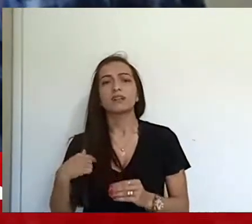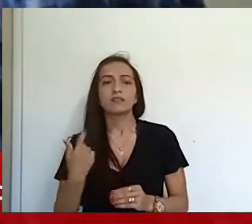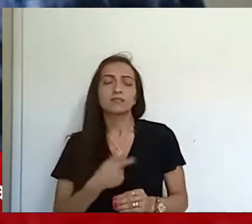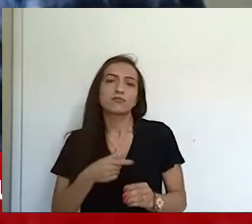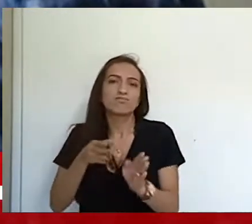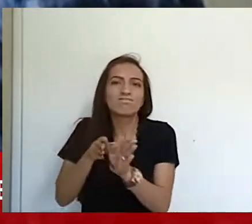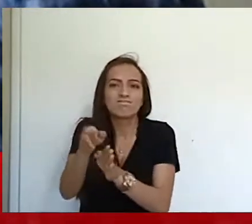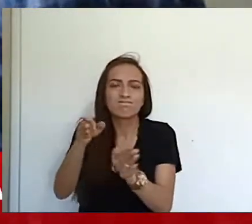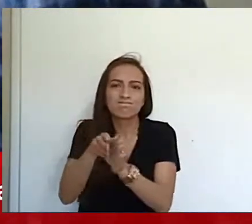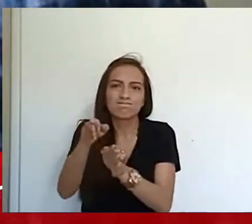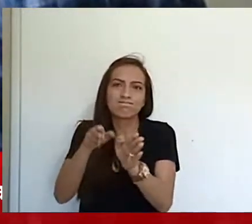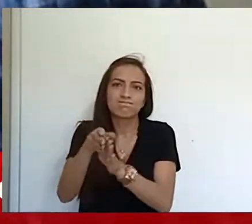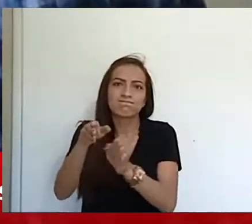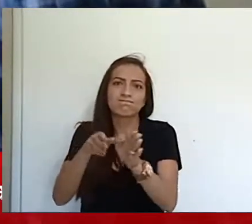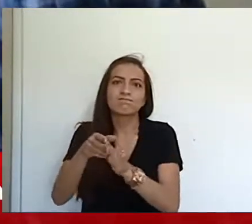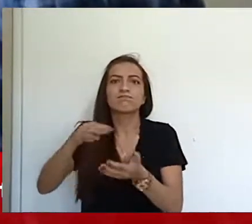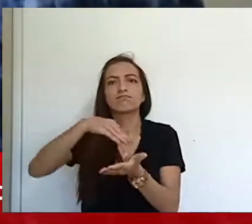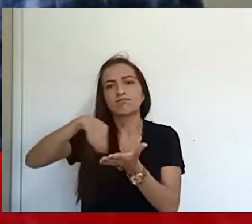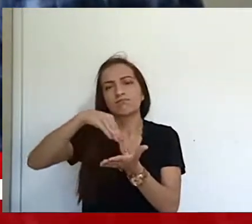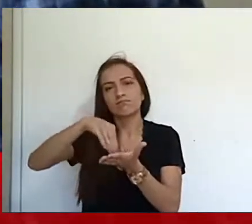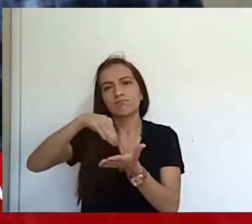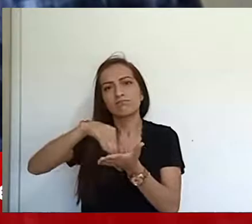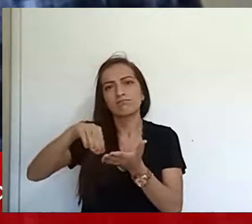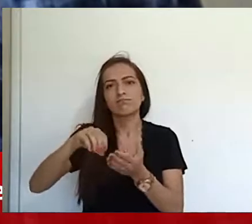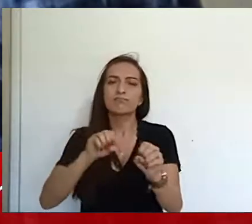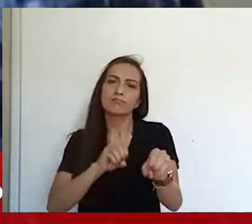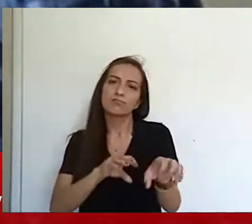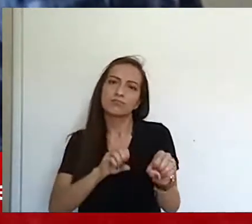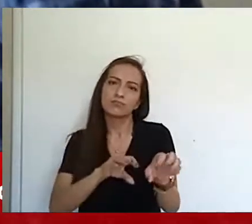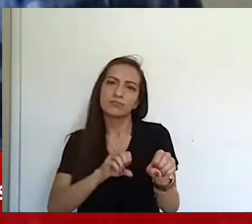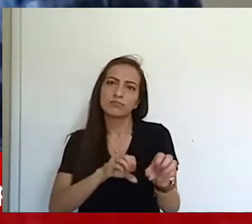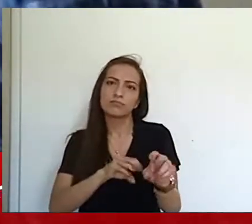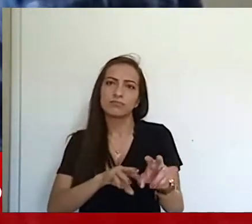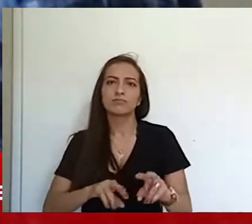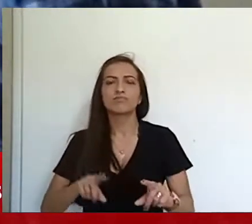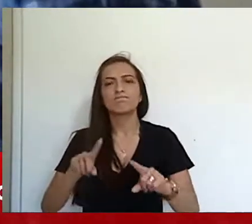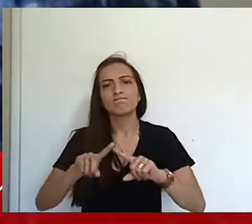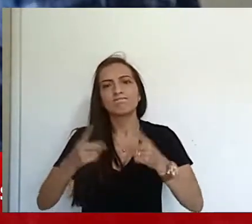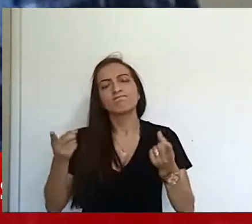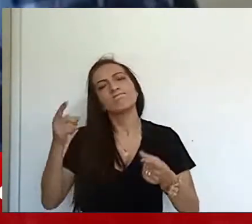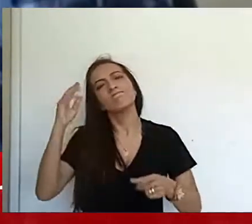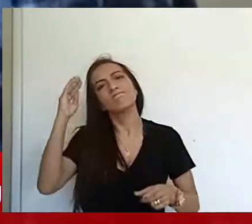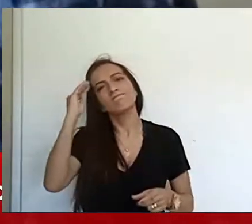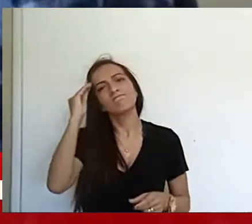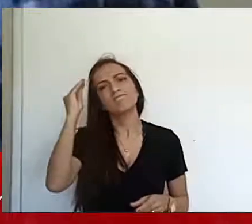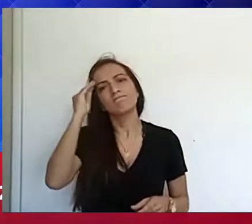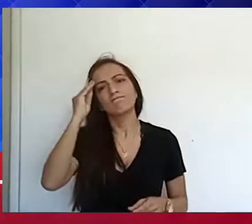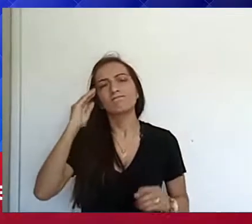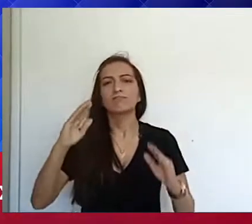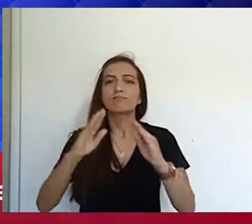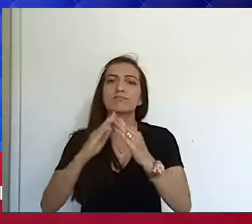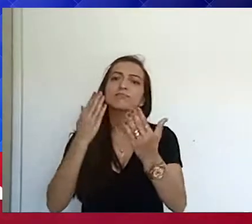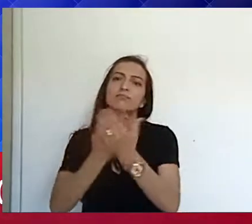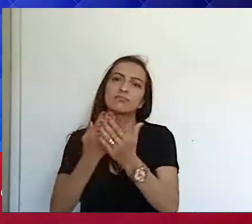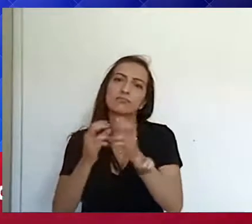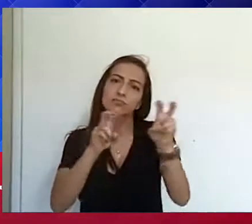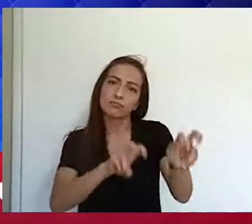da Secretaria de Educação, porém entendemos os limites que existem nas escolas do campo, principalmente.